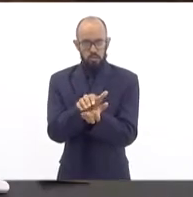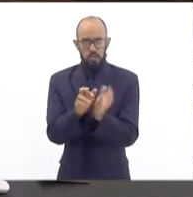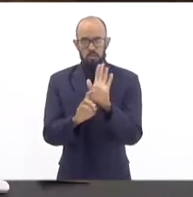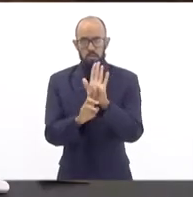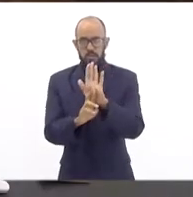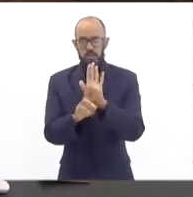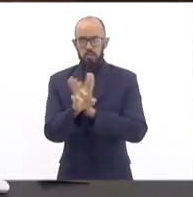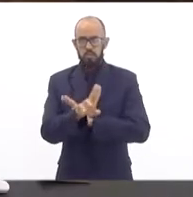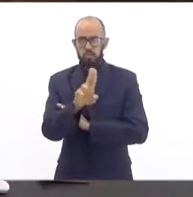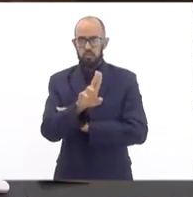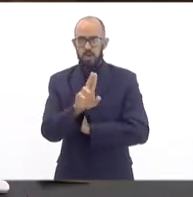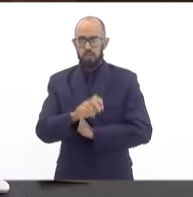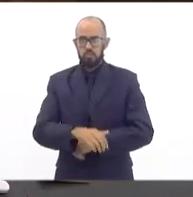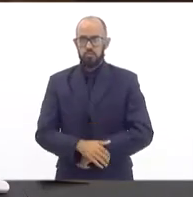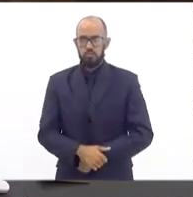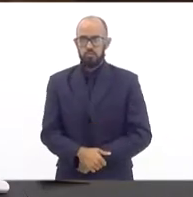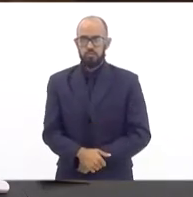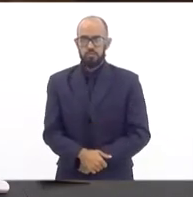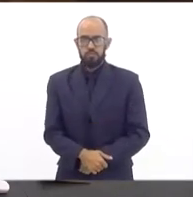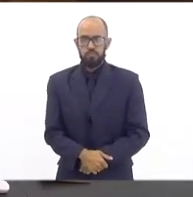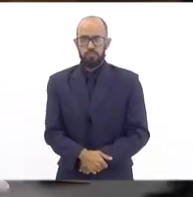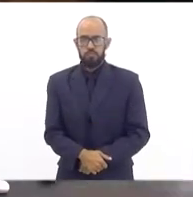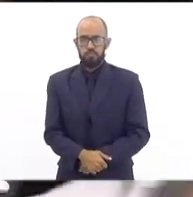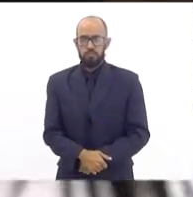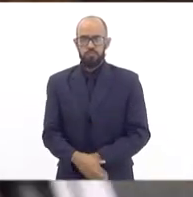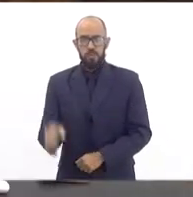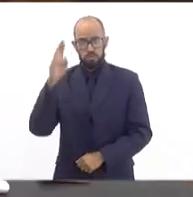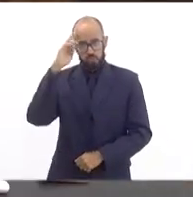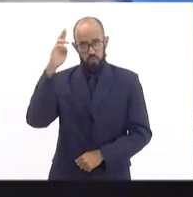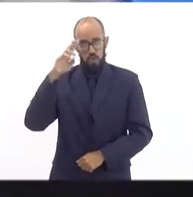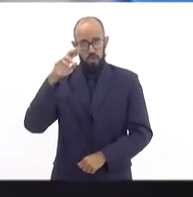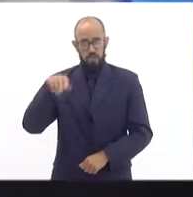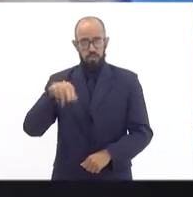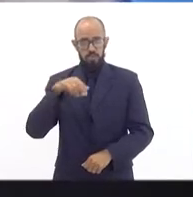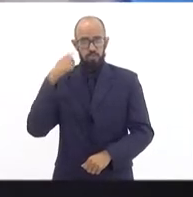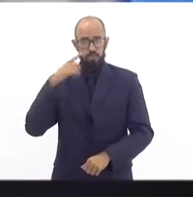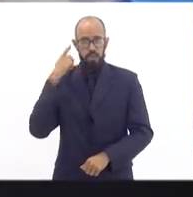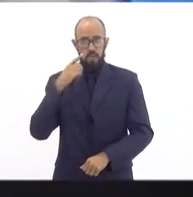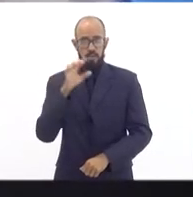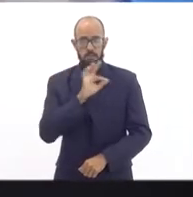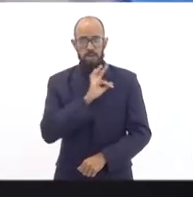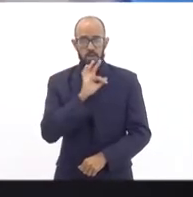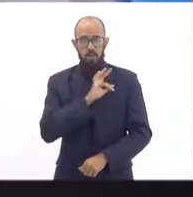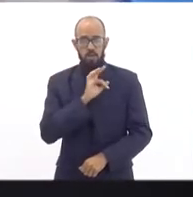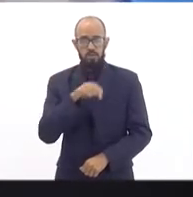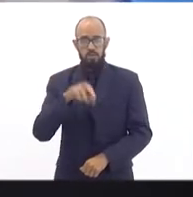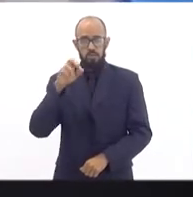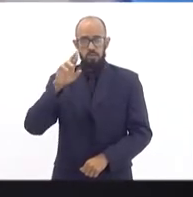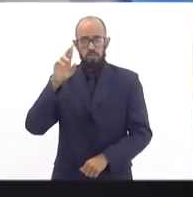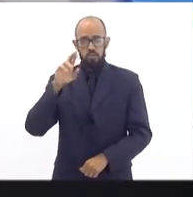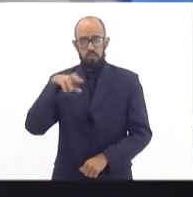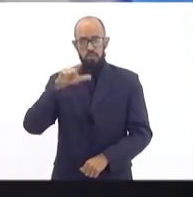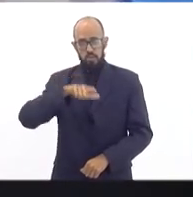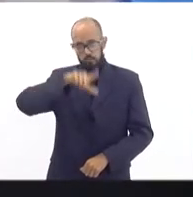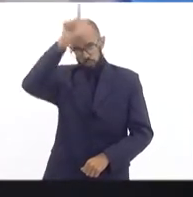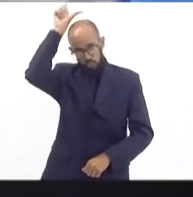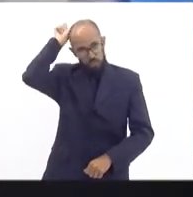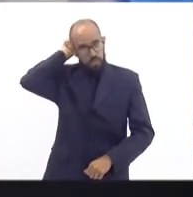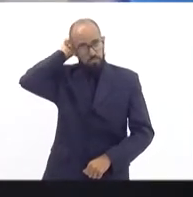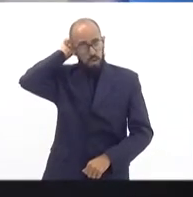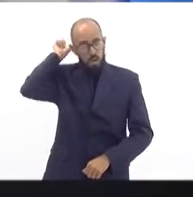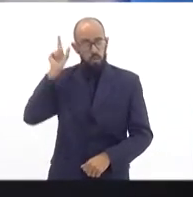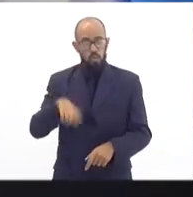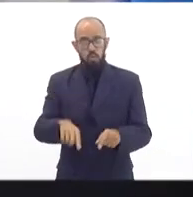Gostaria de anunciar a presença aqui da nobre deputada Marta Rocha, do deputado Lúcio Paulo Corrêa da Rocha e do